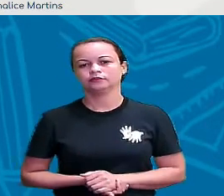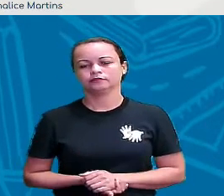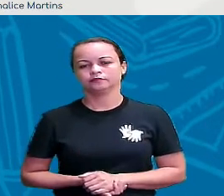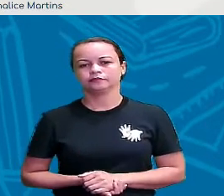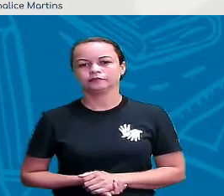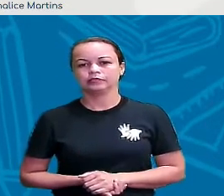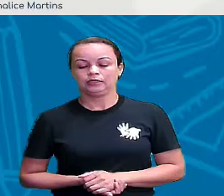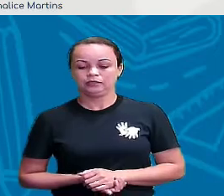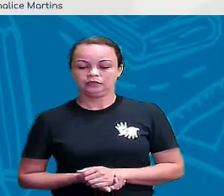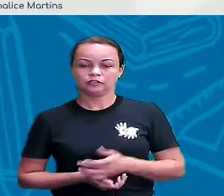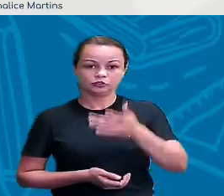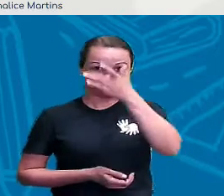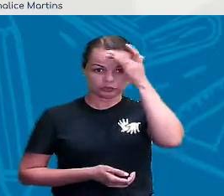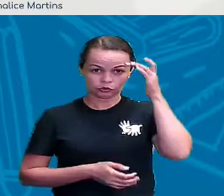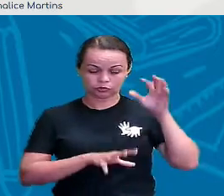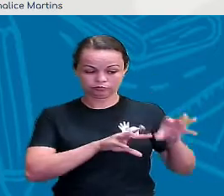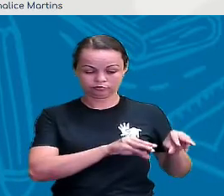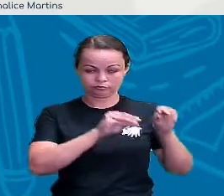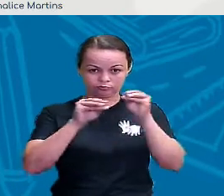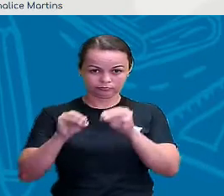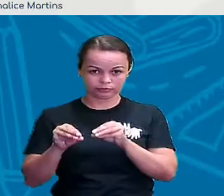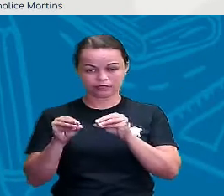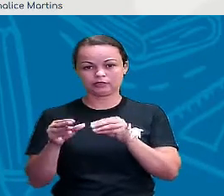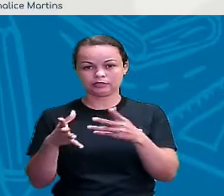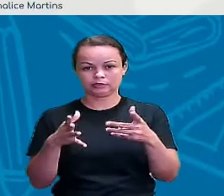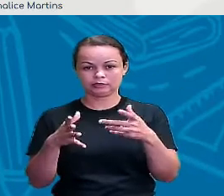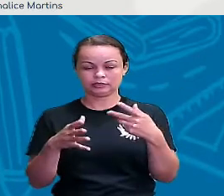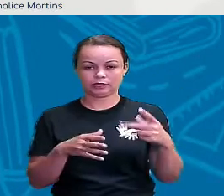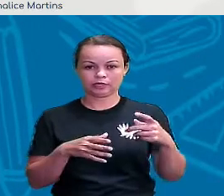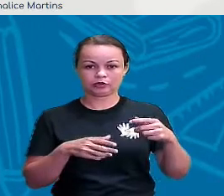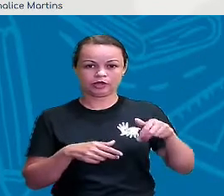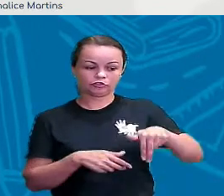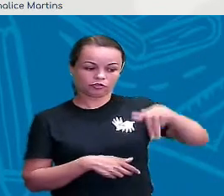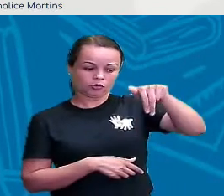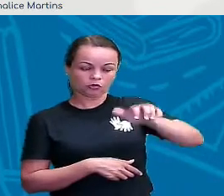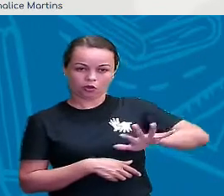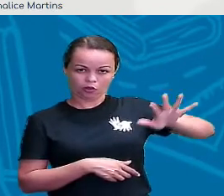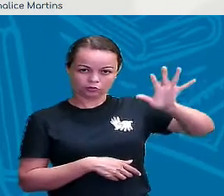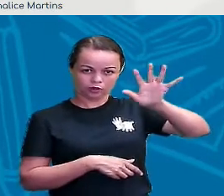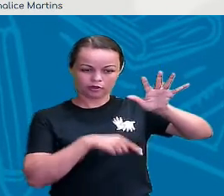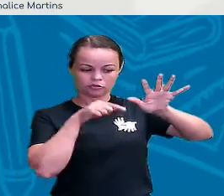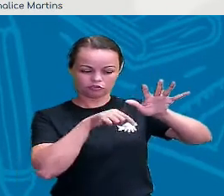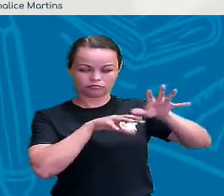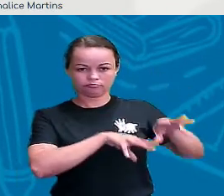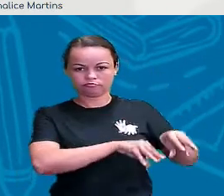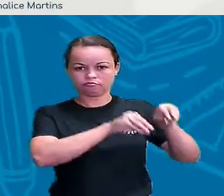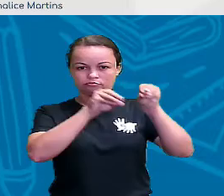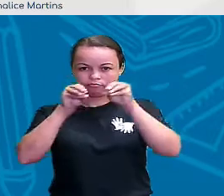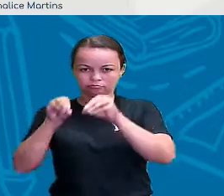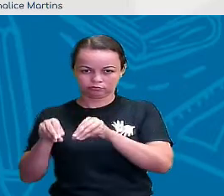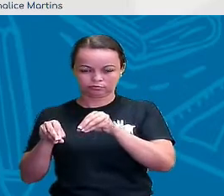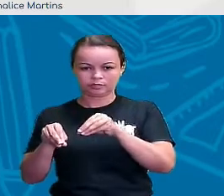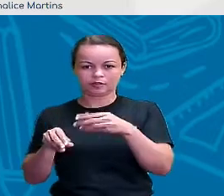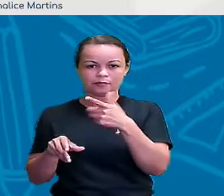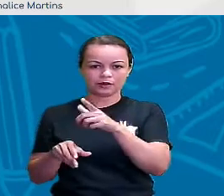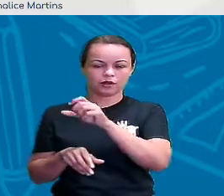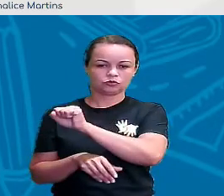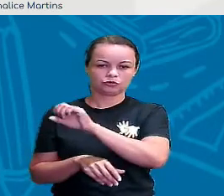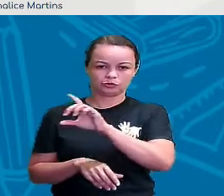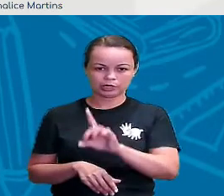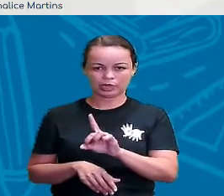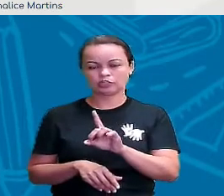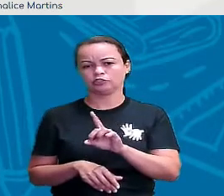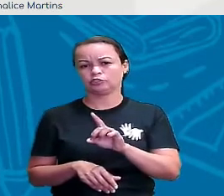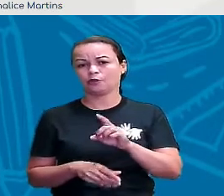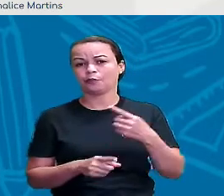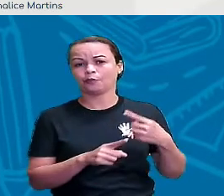parte desses migrantes saíam da região Nordeste justamente por causa das secas prolongadas nessa época,